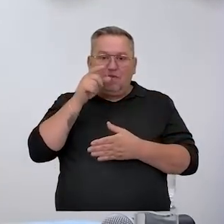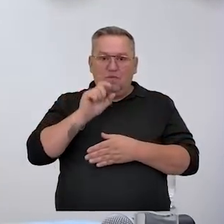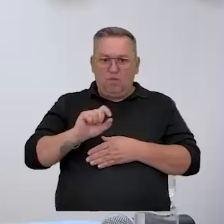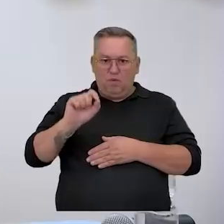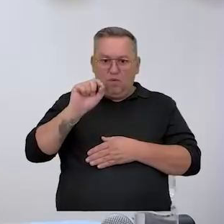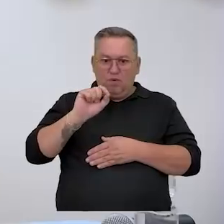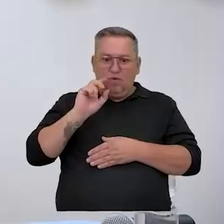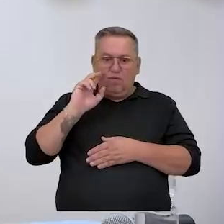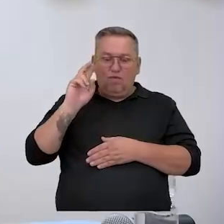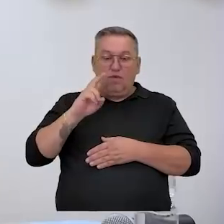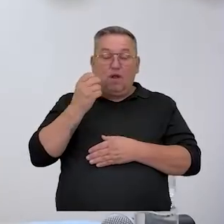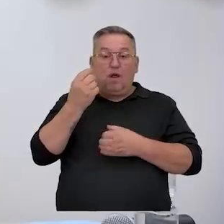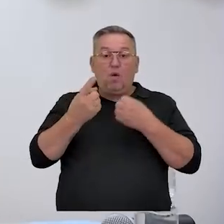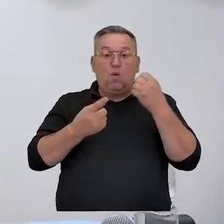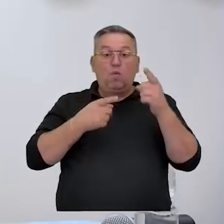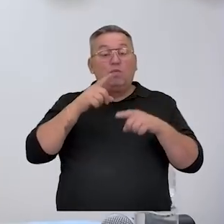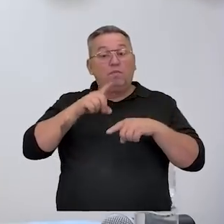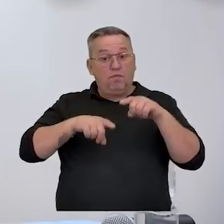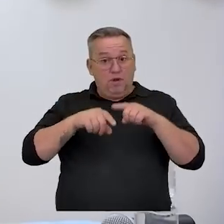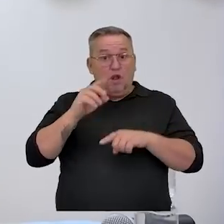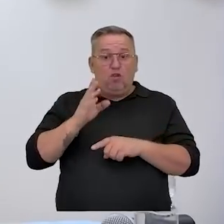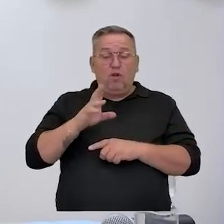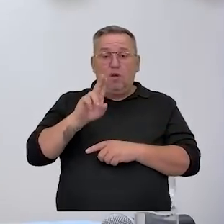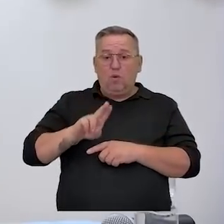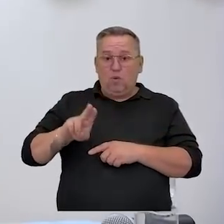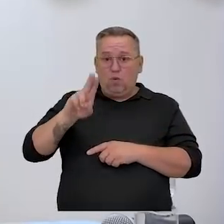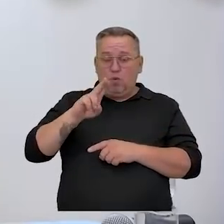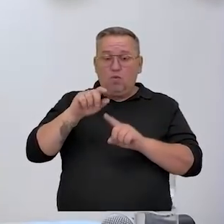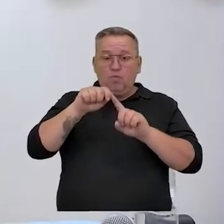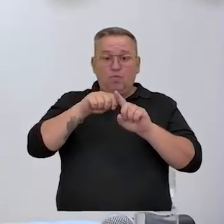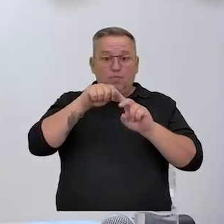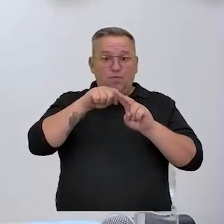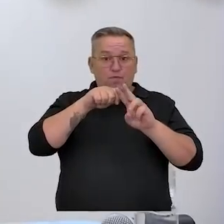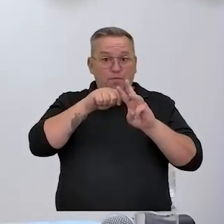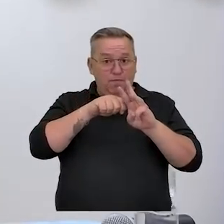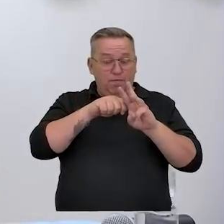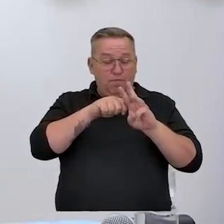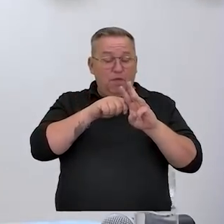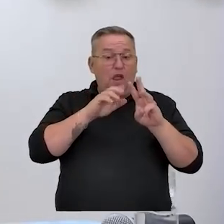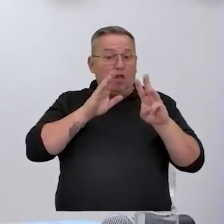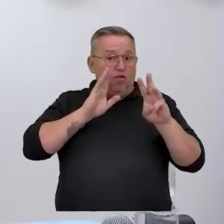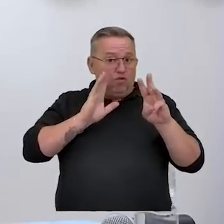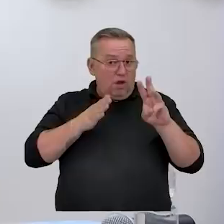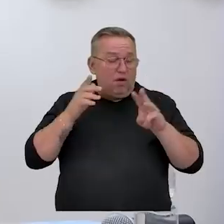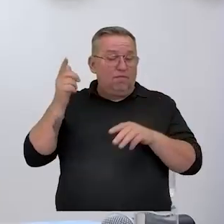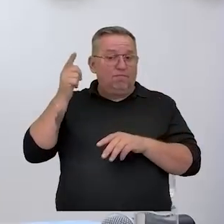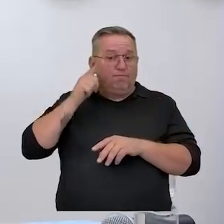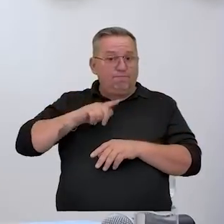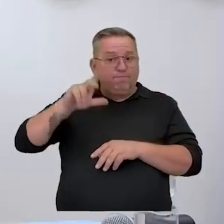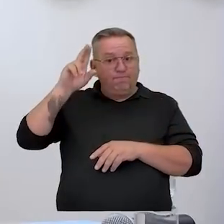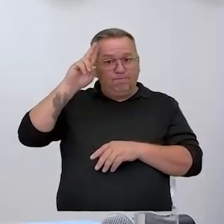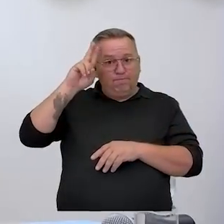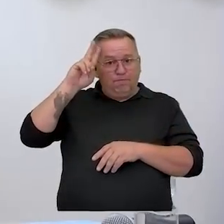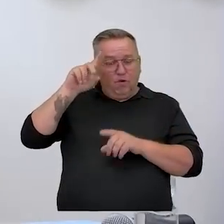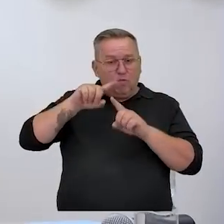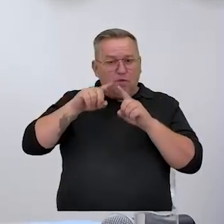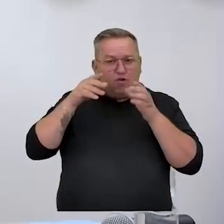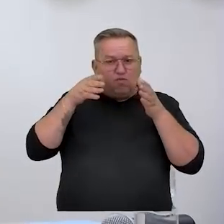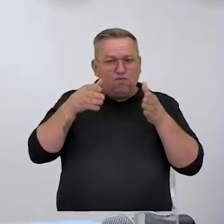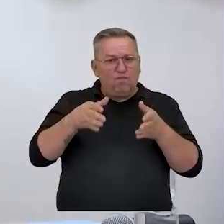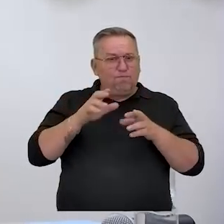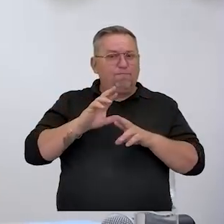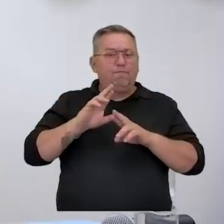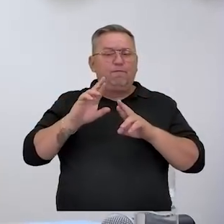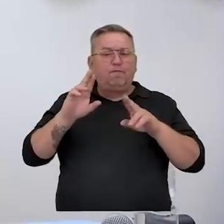seguinte maneira. Alguns materiais que nós já utilizamos no terceiro bimestre, nós iremos fazer a retomada com um foco diferente, tá?